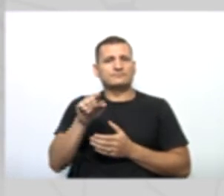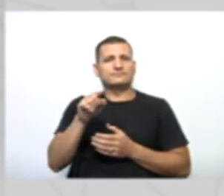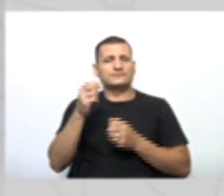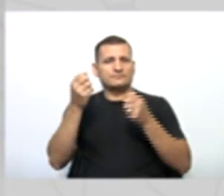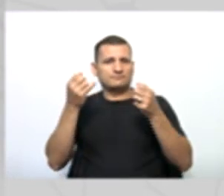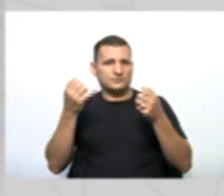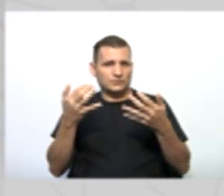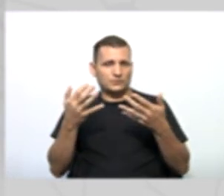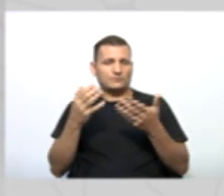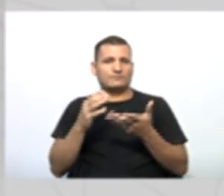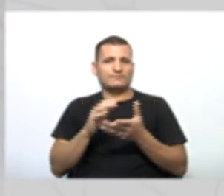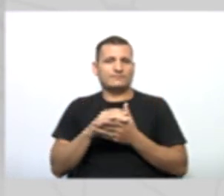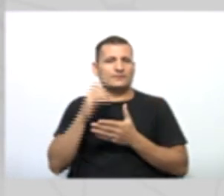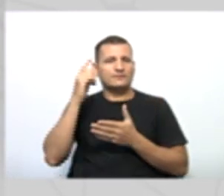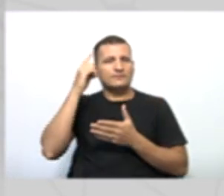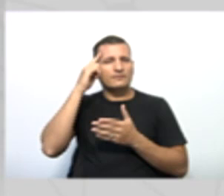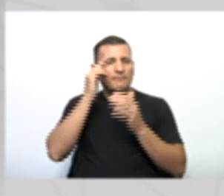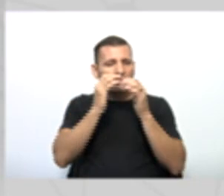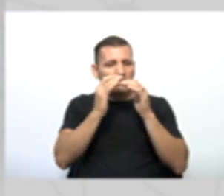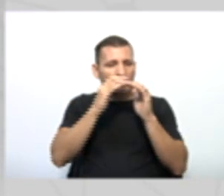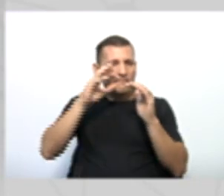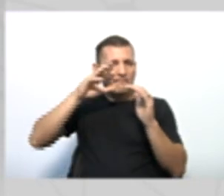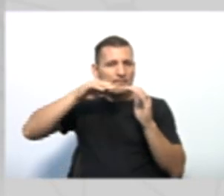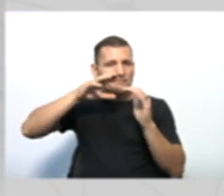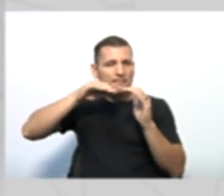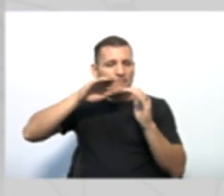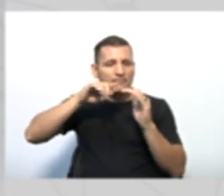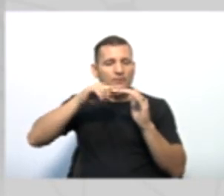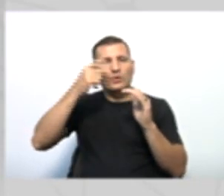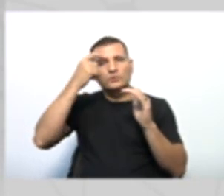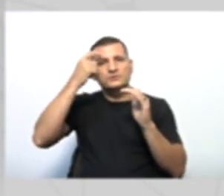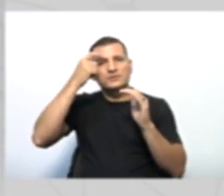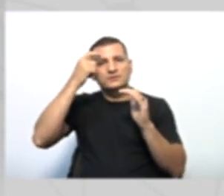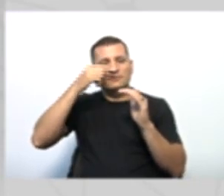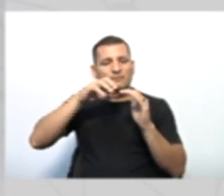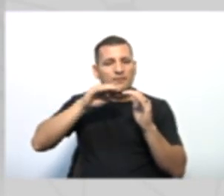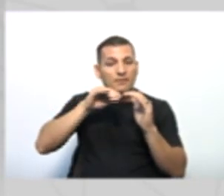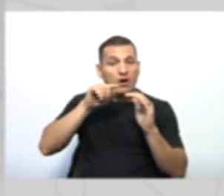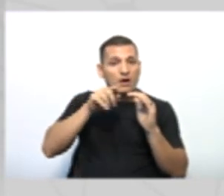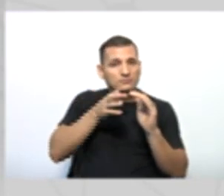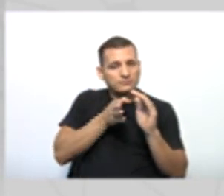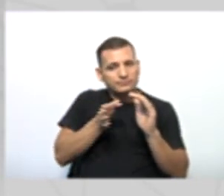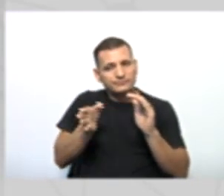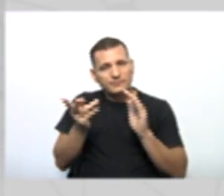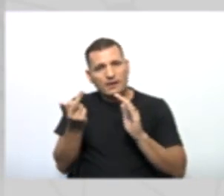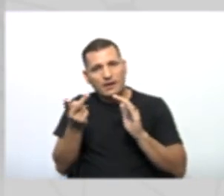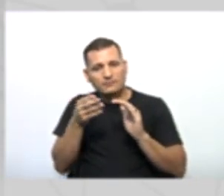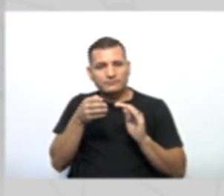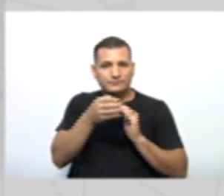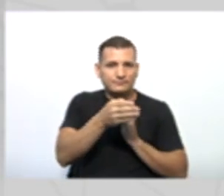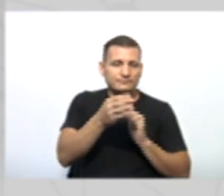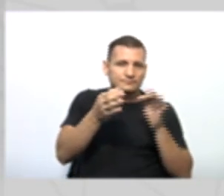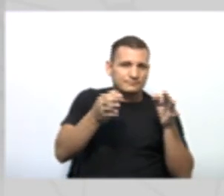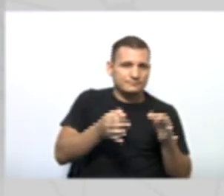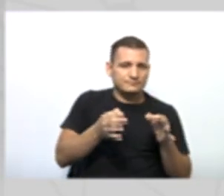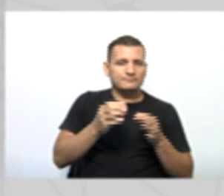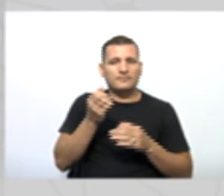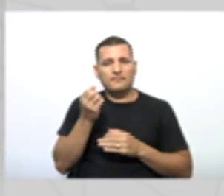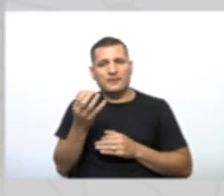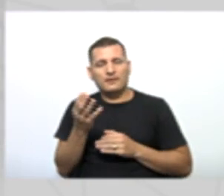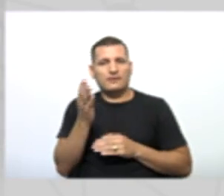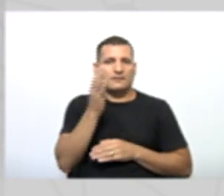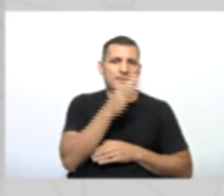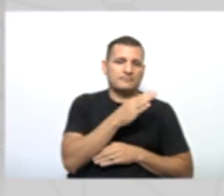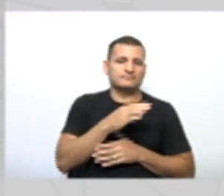já falamos dessa voz que tinha na cabeça, que nos ajuda a julgar o certo e o errado, o bem e o mal. Vamos